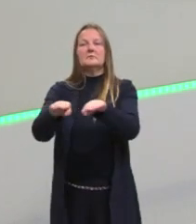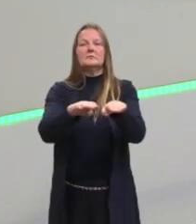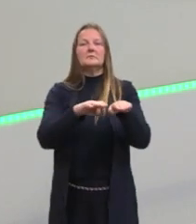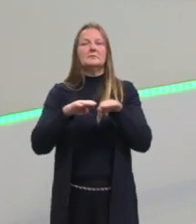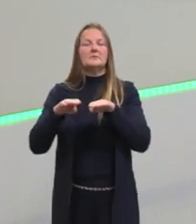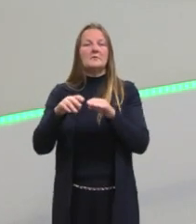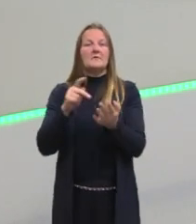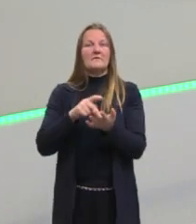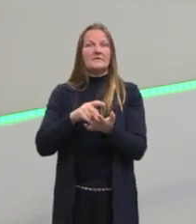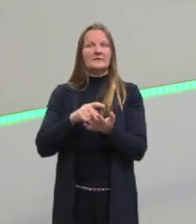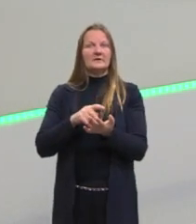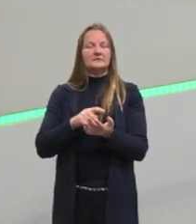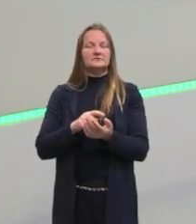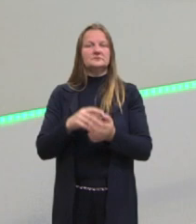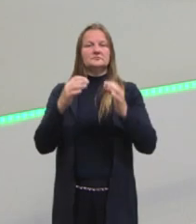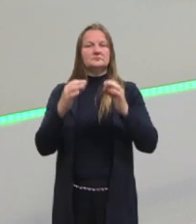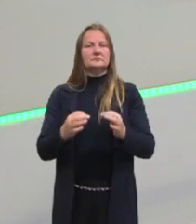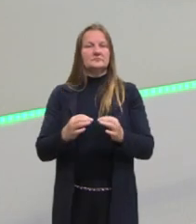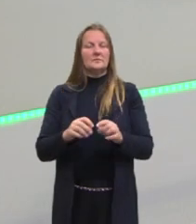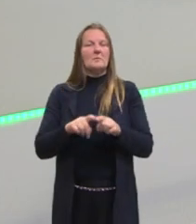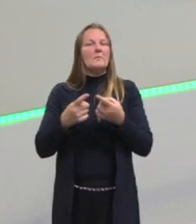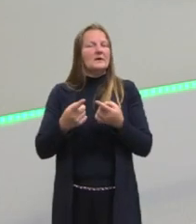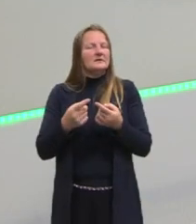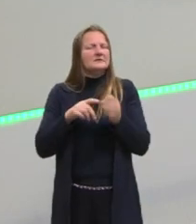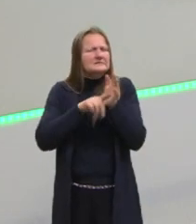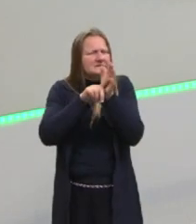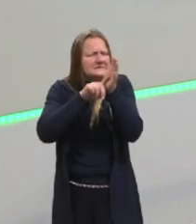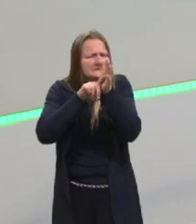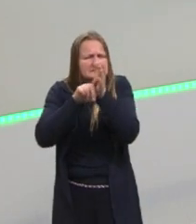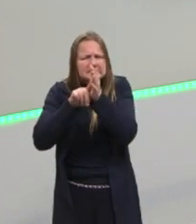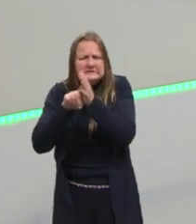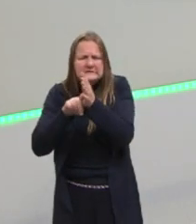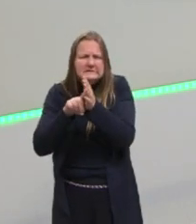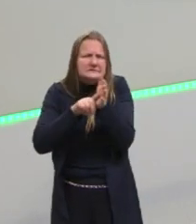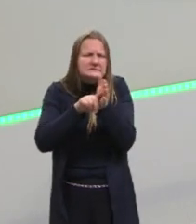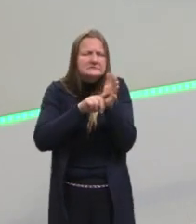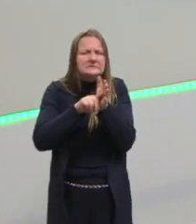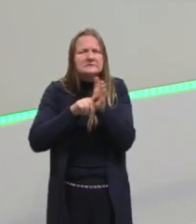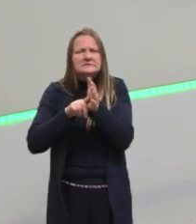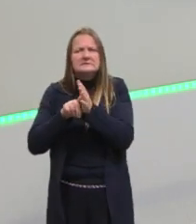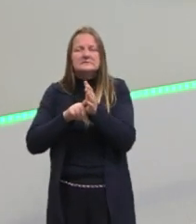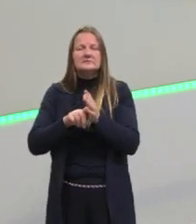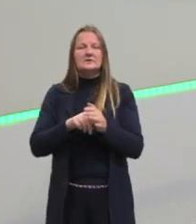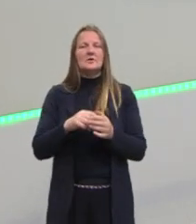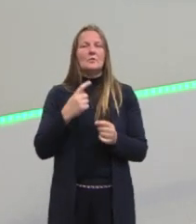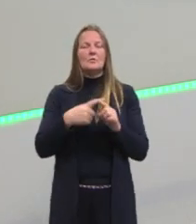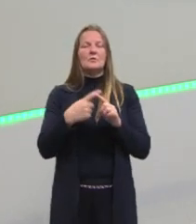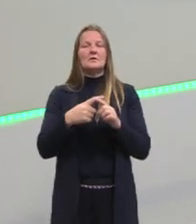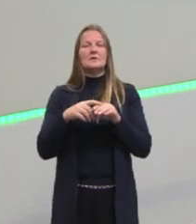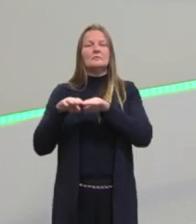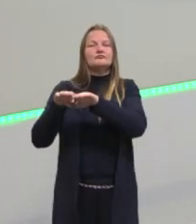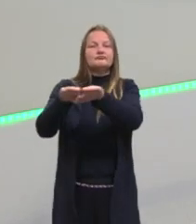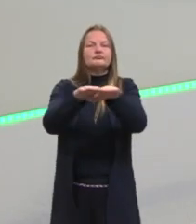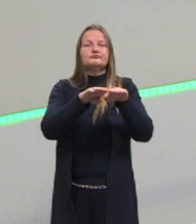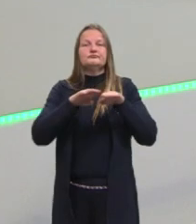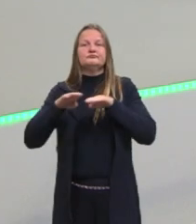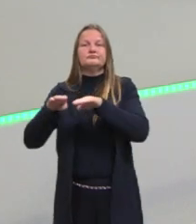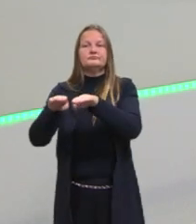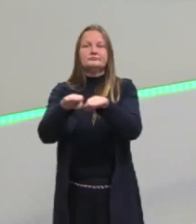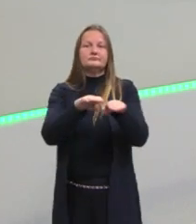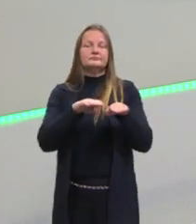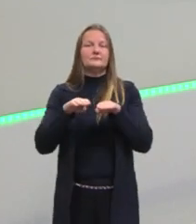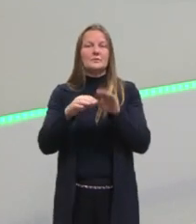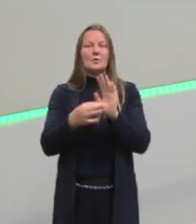como válida, como correta. E daí todo mundo entra nesse consenso de que